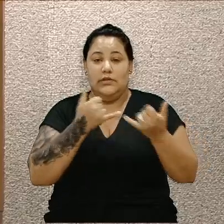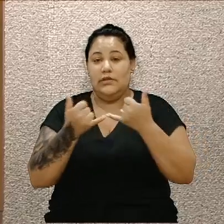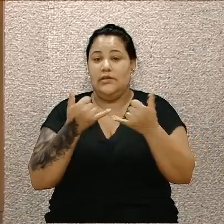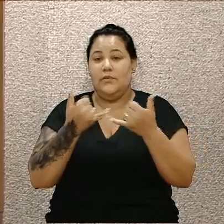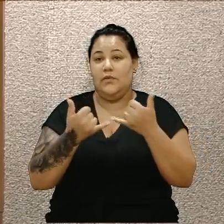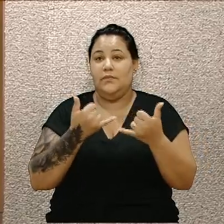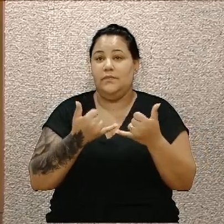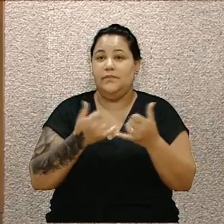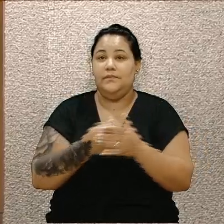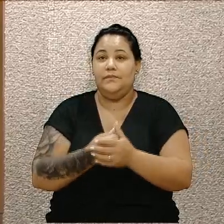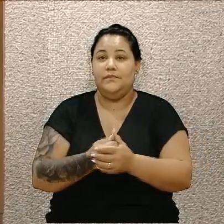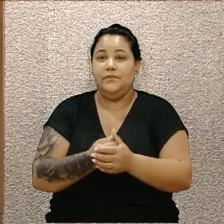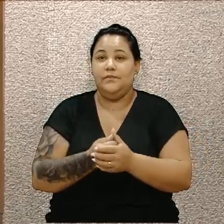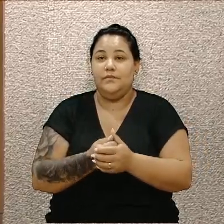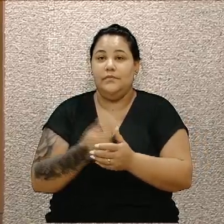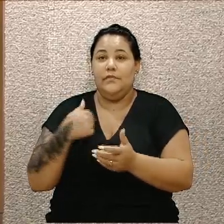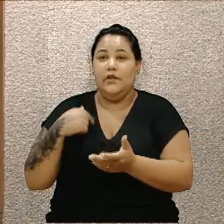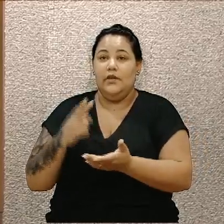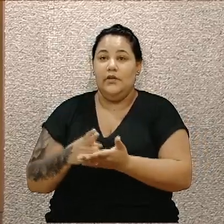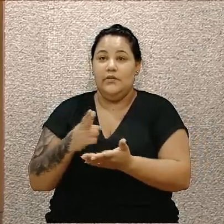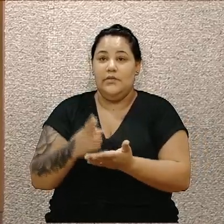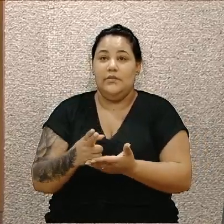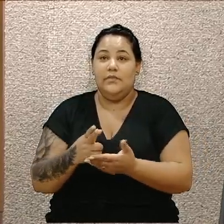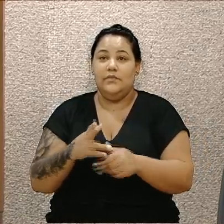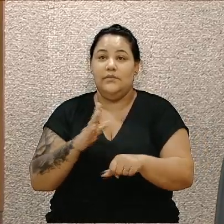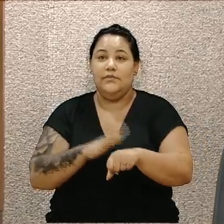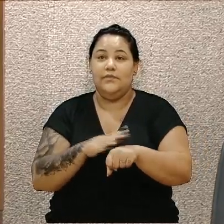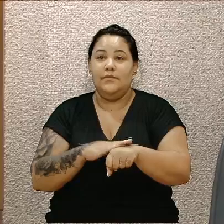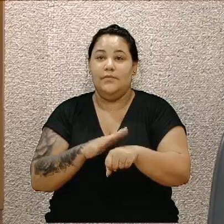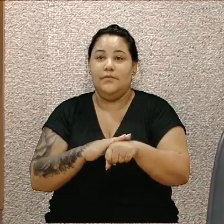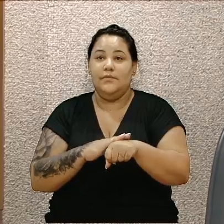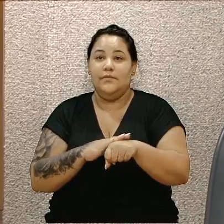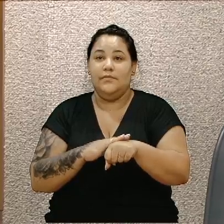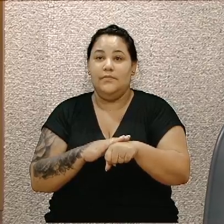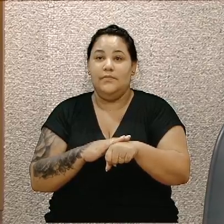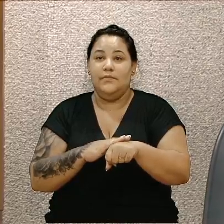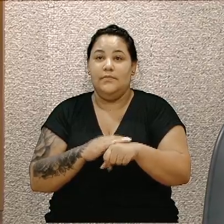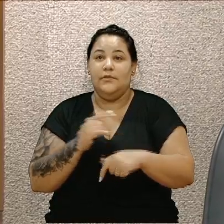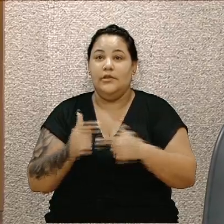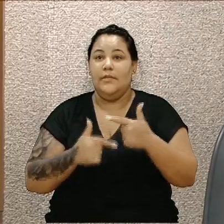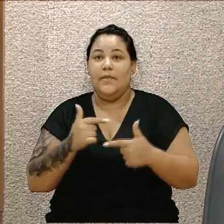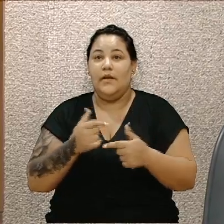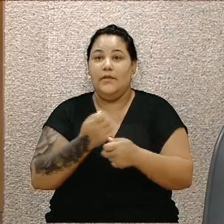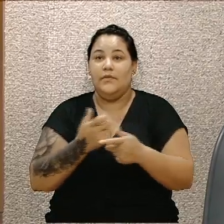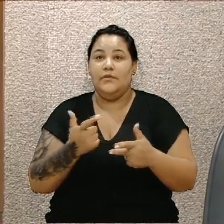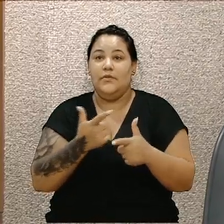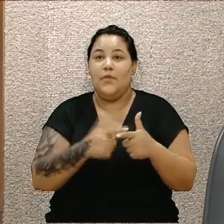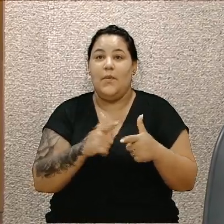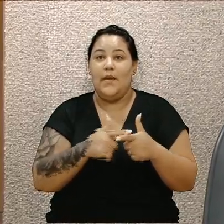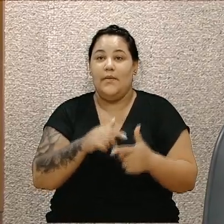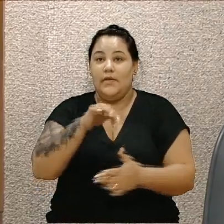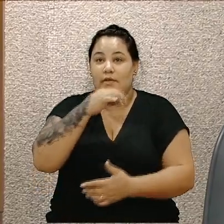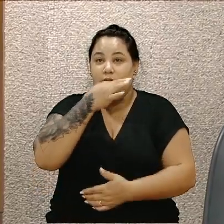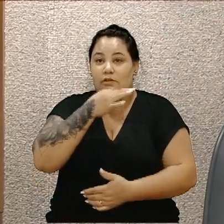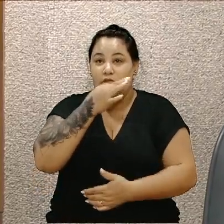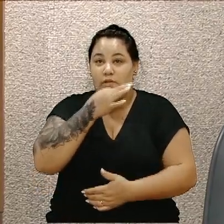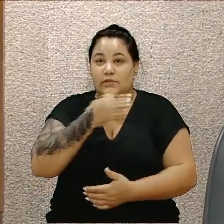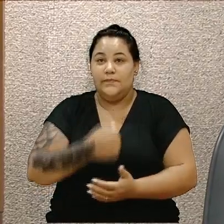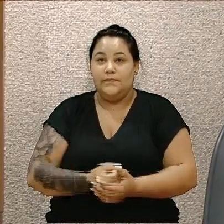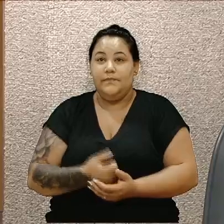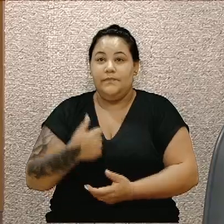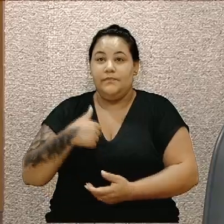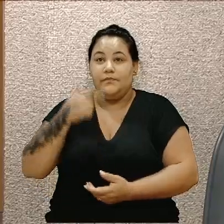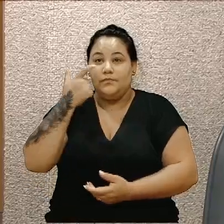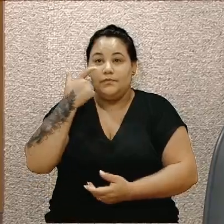Eu sempre, quando trabalhava essa questão dos problemas de Caxias, eu olhava para